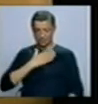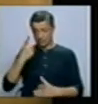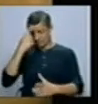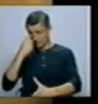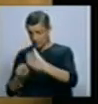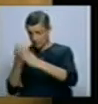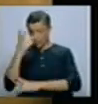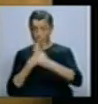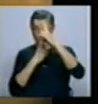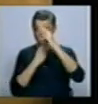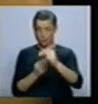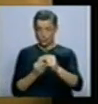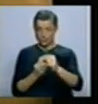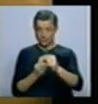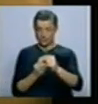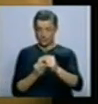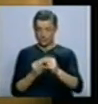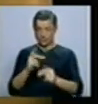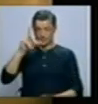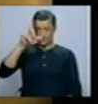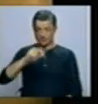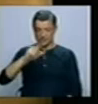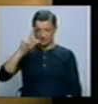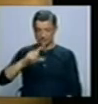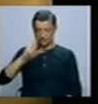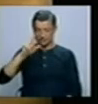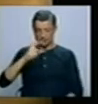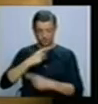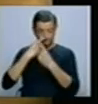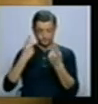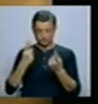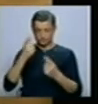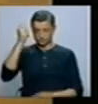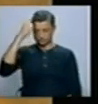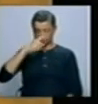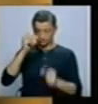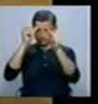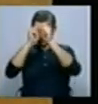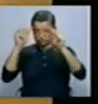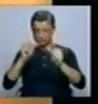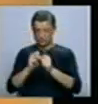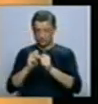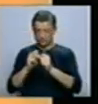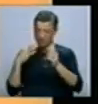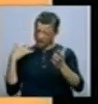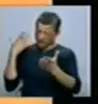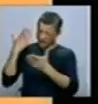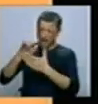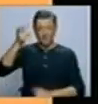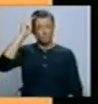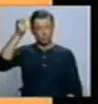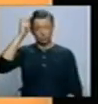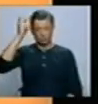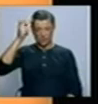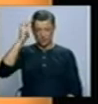será que aqui o que nós estamos a ver também é um bocadinho do retrato do que foi a história do Sistema Solar há muitos, muitos anos? Bom, mas aqui é muito mais gigantesco.